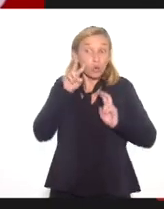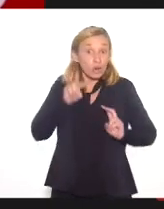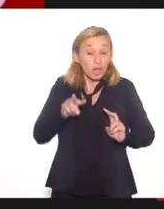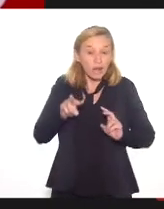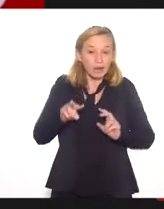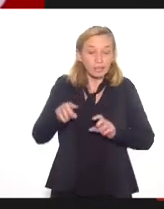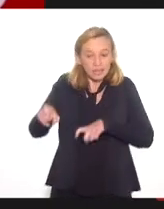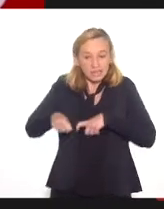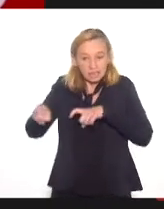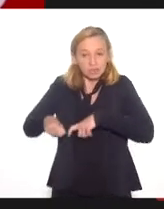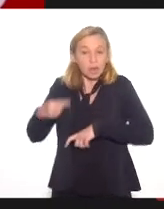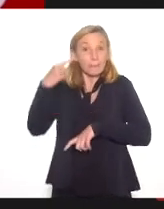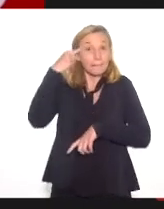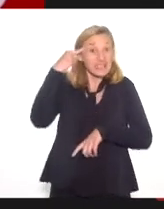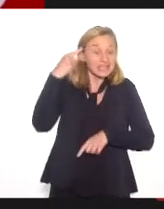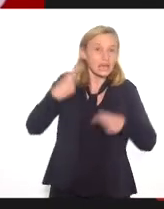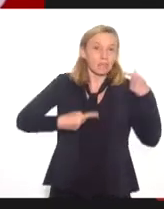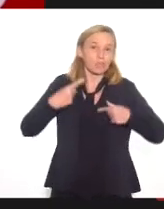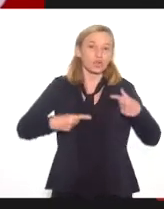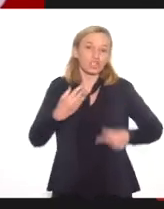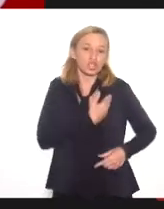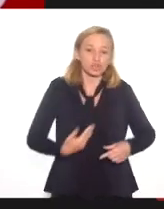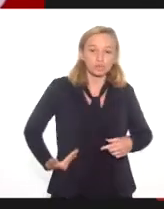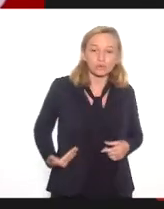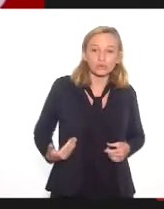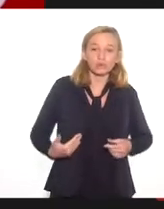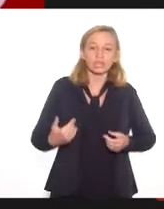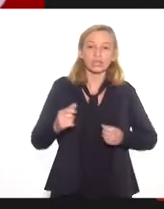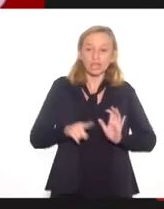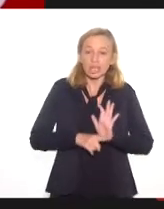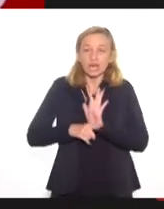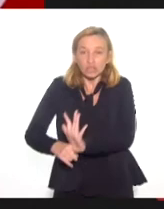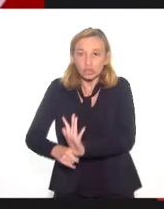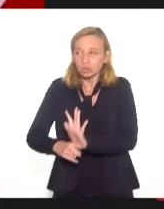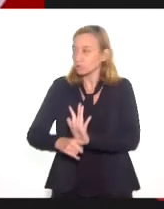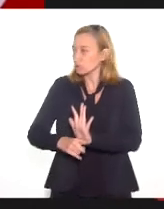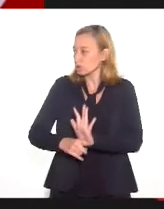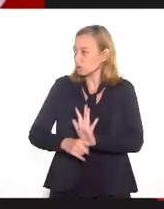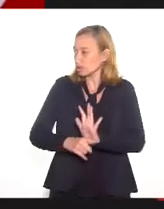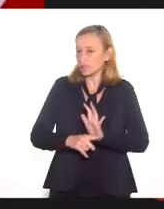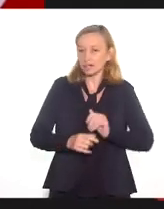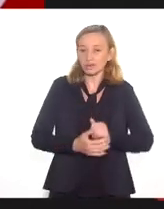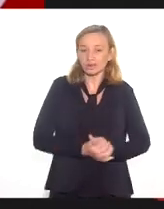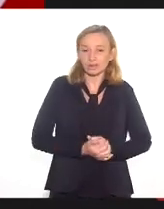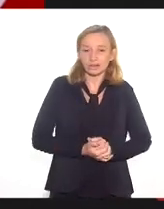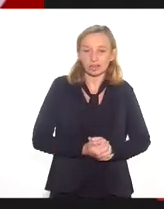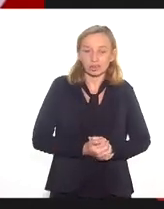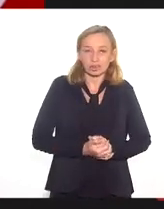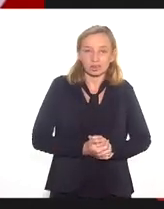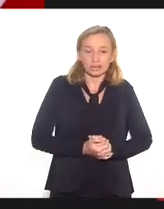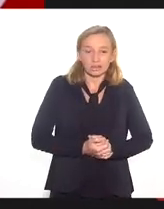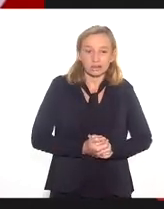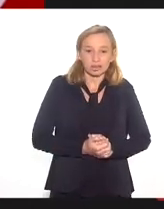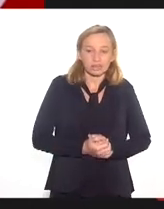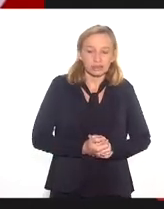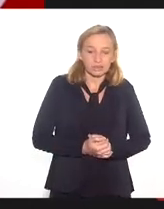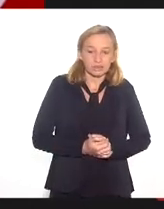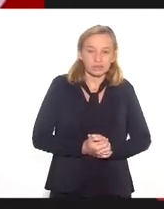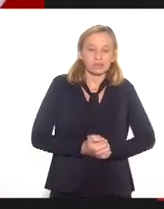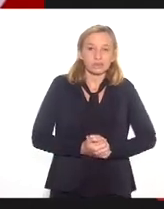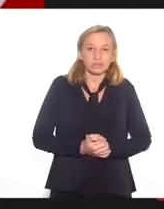agricultura possa pensar políticas públicas que fomente essa agricultura que acontece